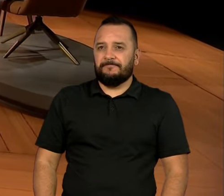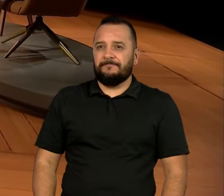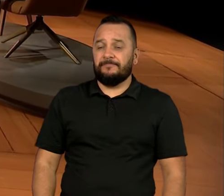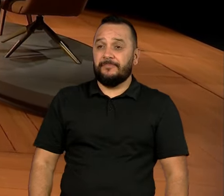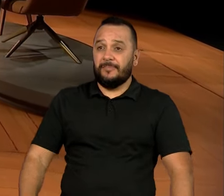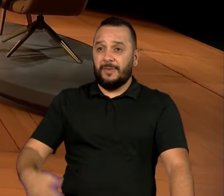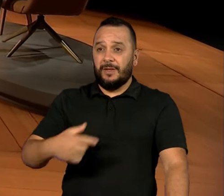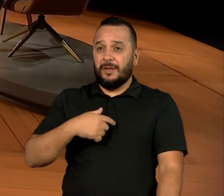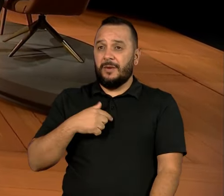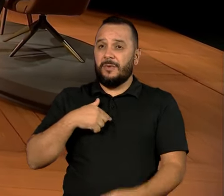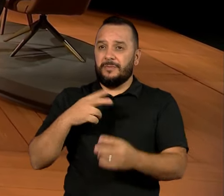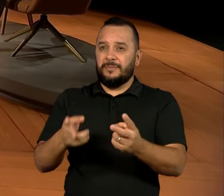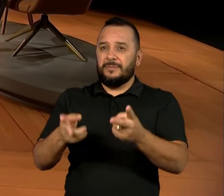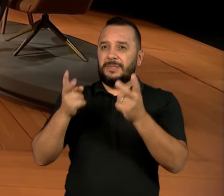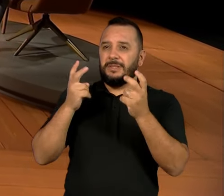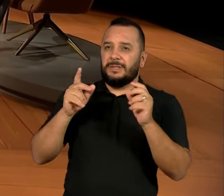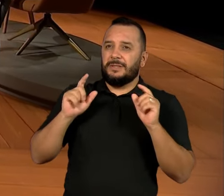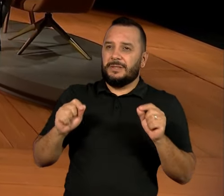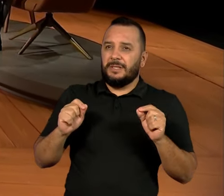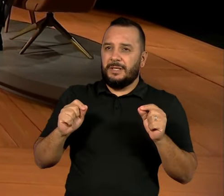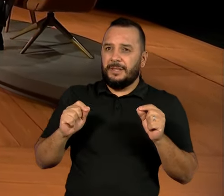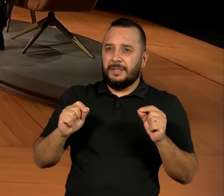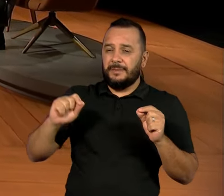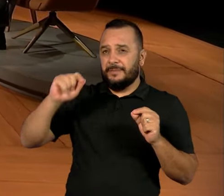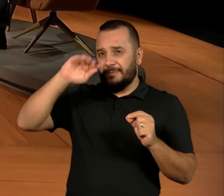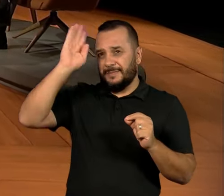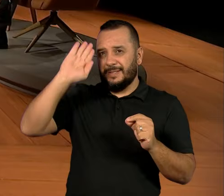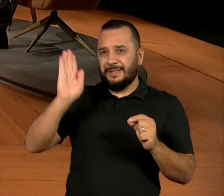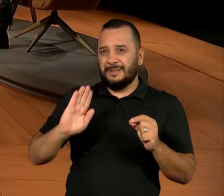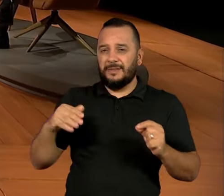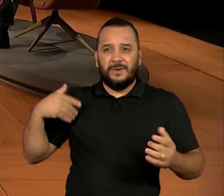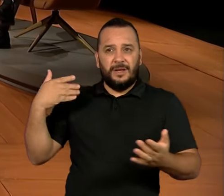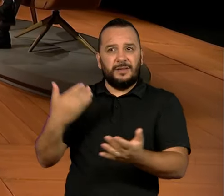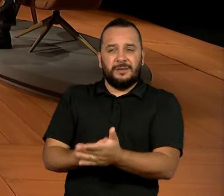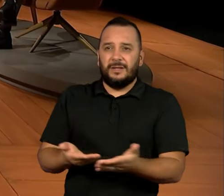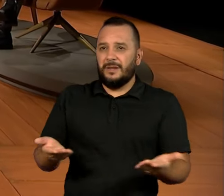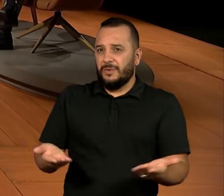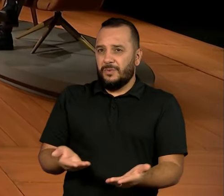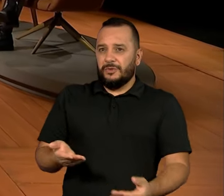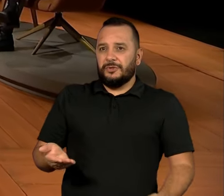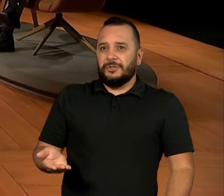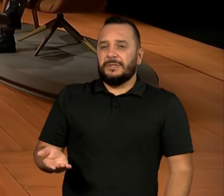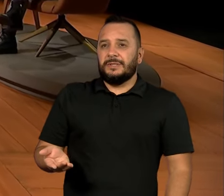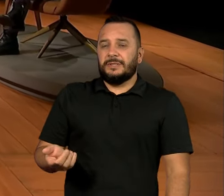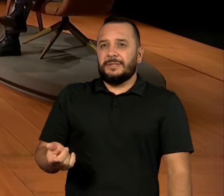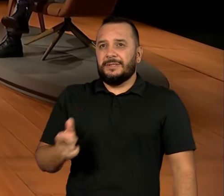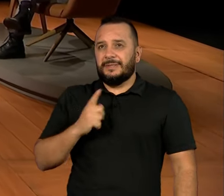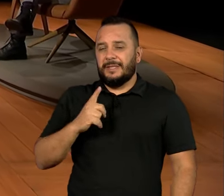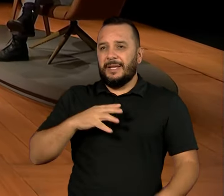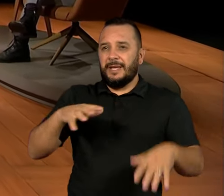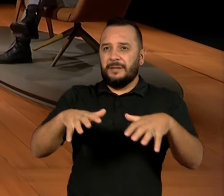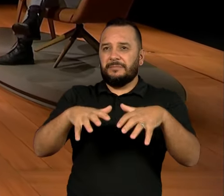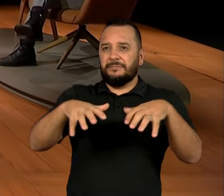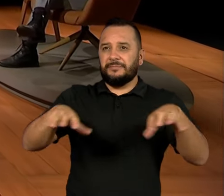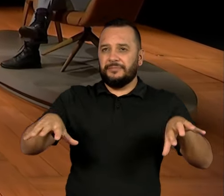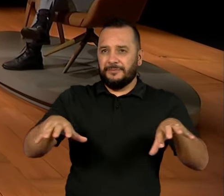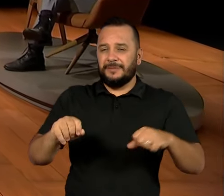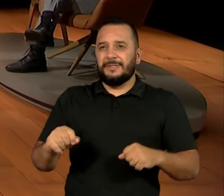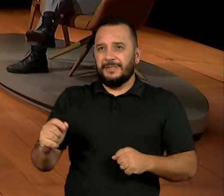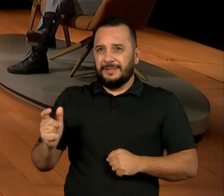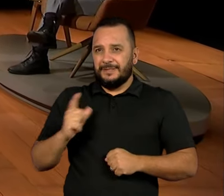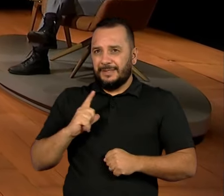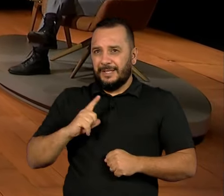percebi como o nosso país é um país até hoje profundamente dividido entre